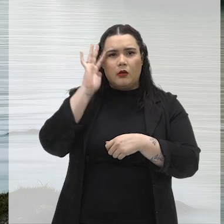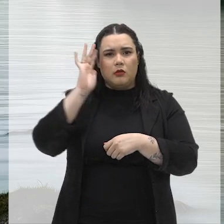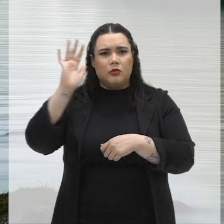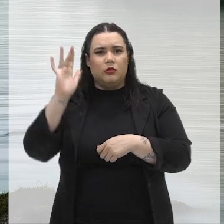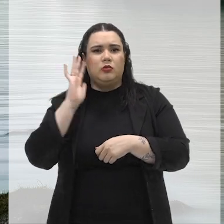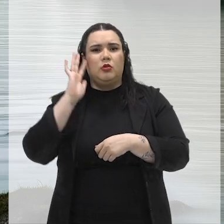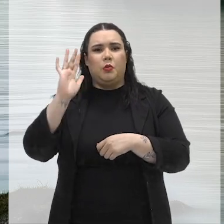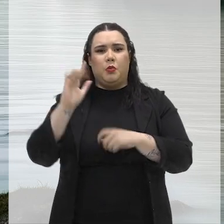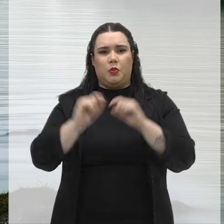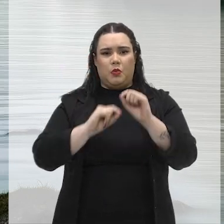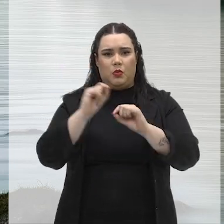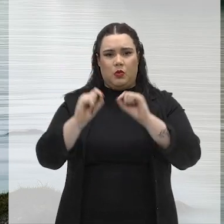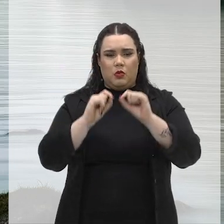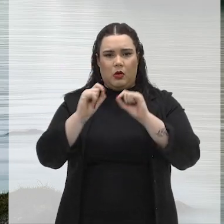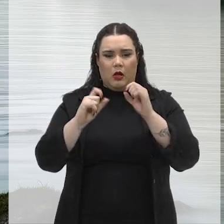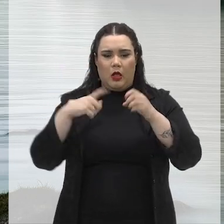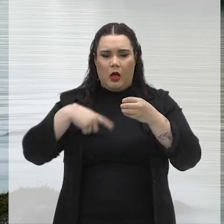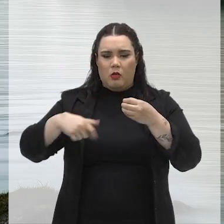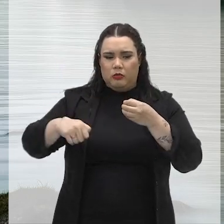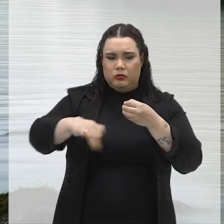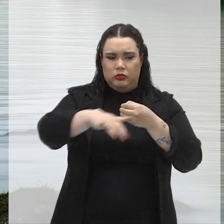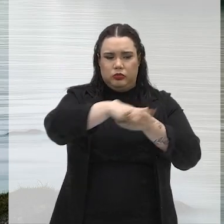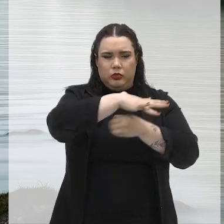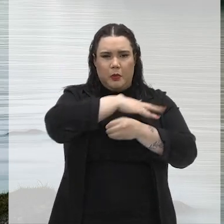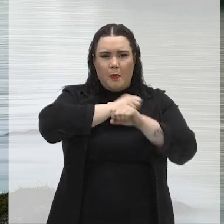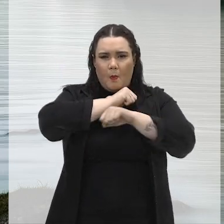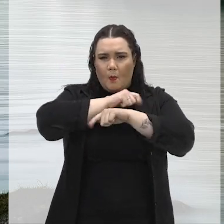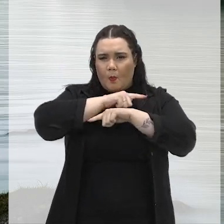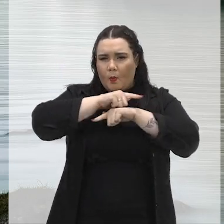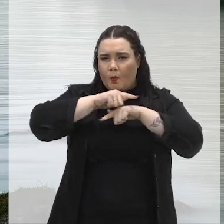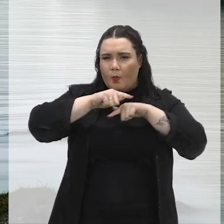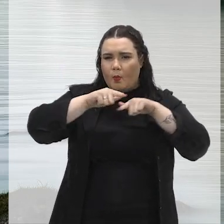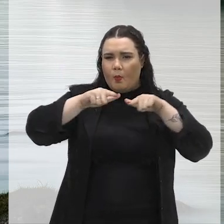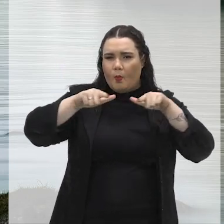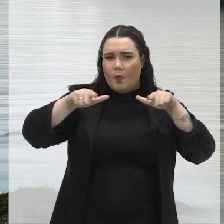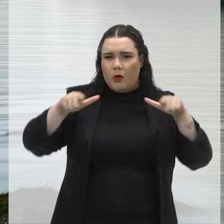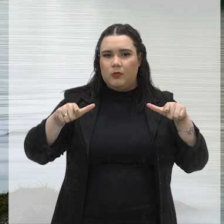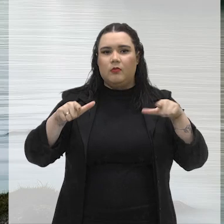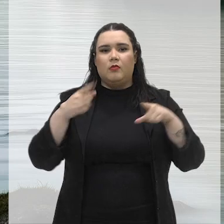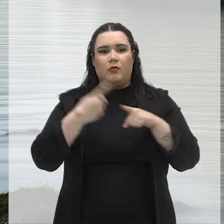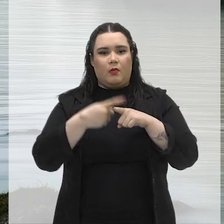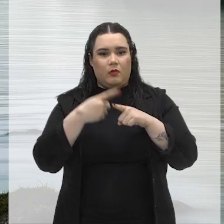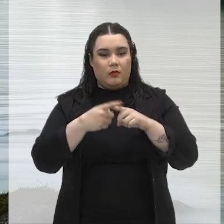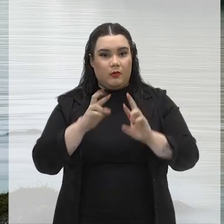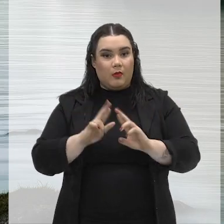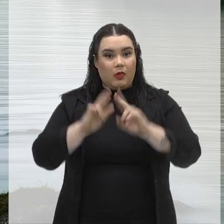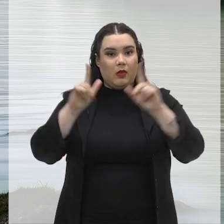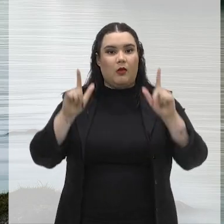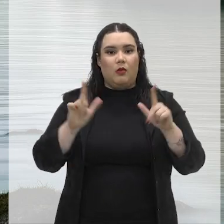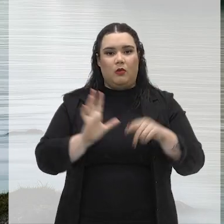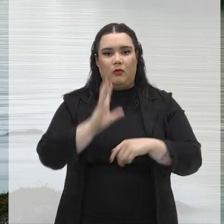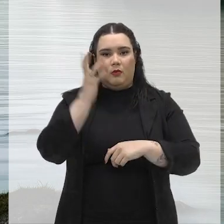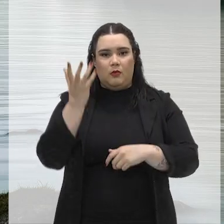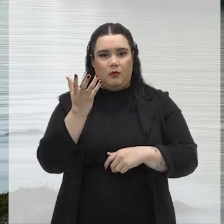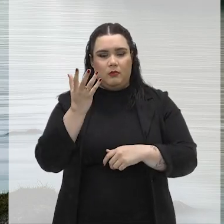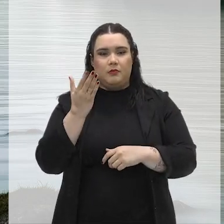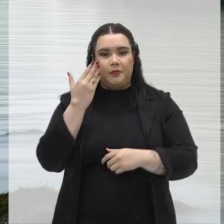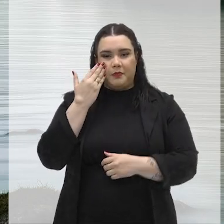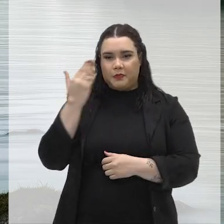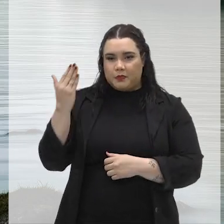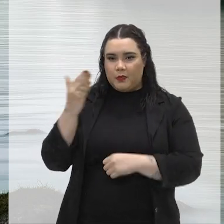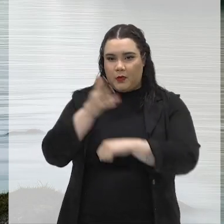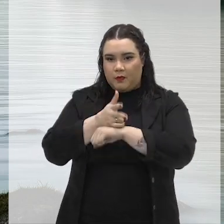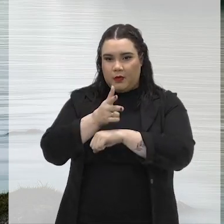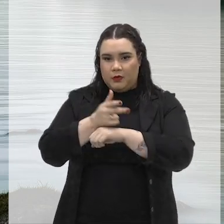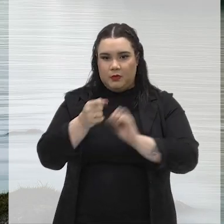num grande universo vazio, porque algo surpreendente vai acontecer. Dá só uma olhada